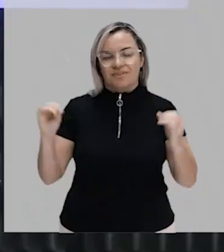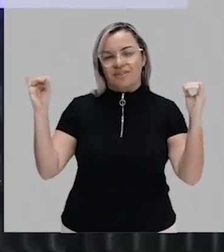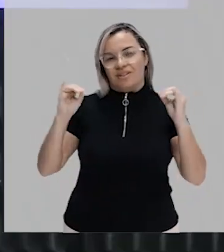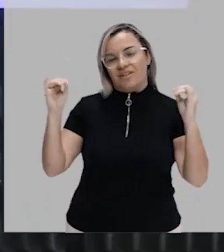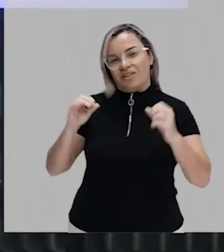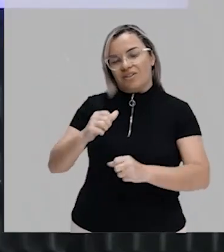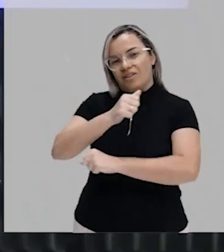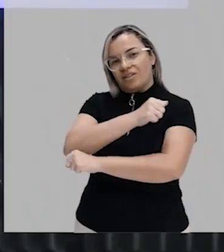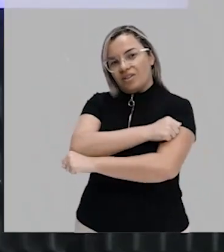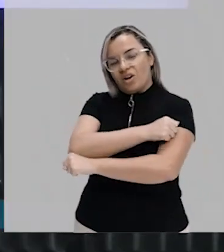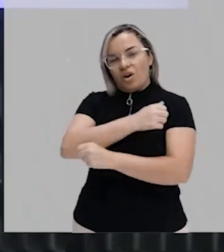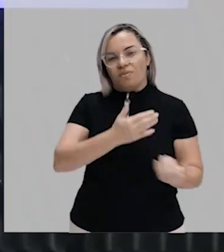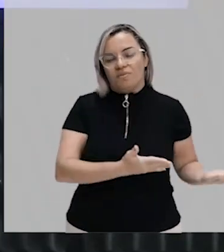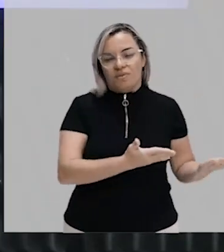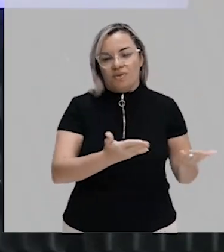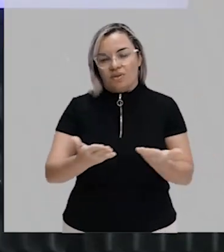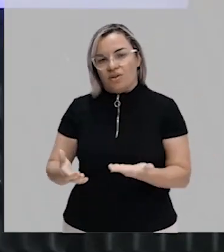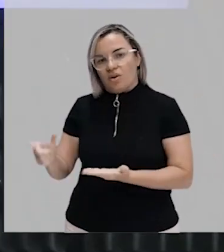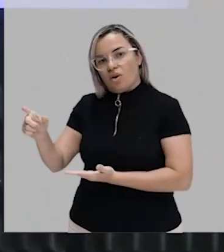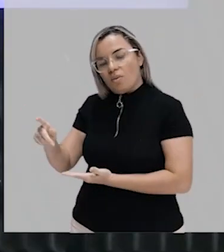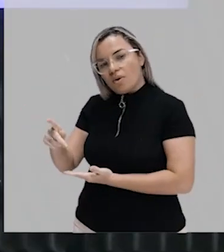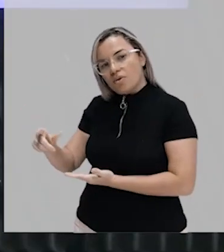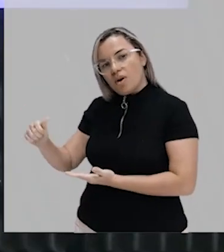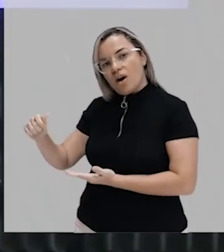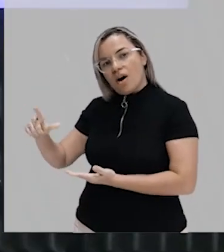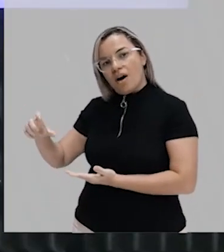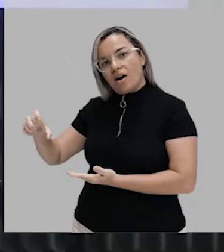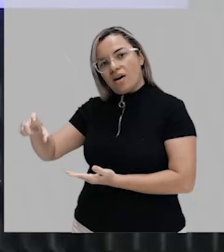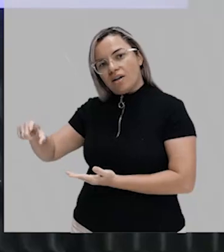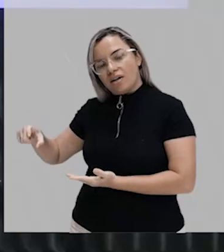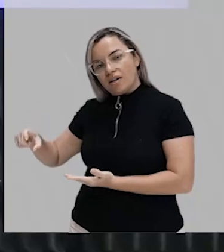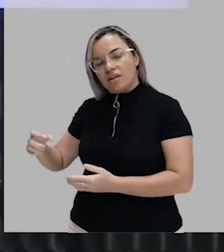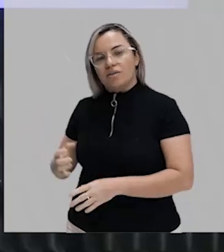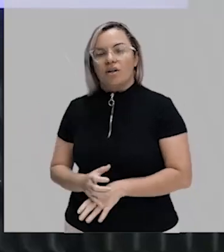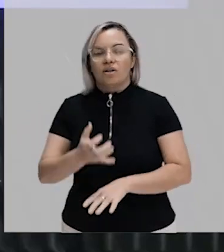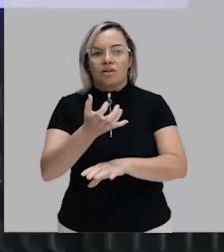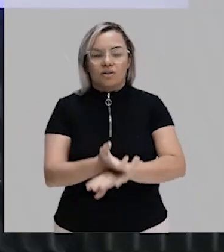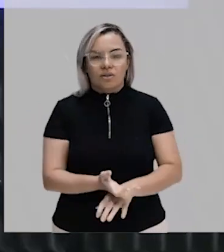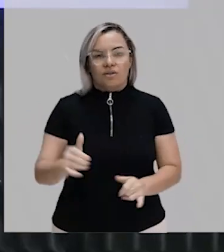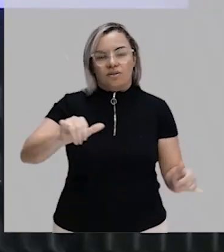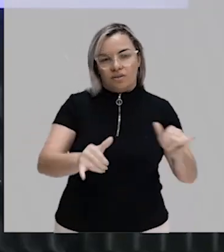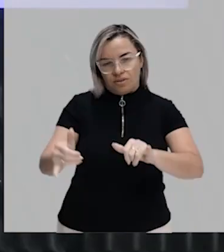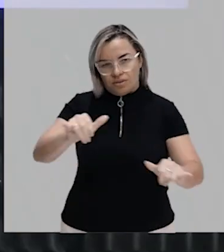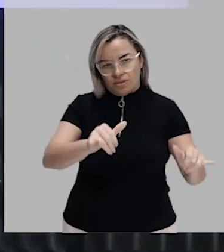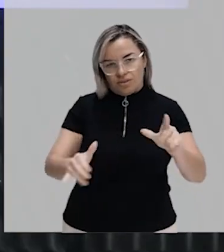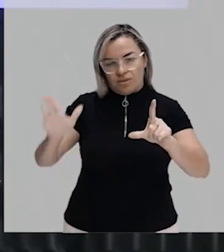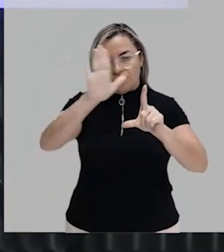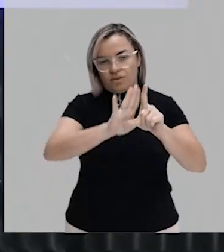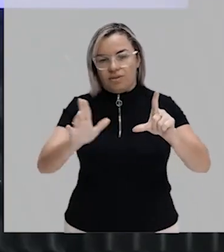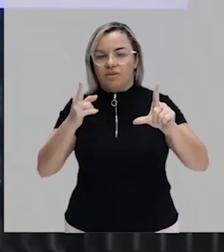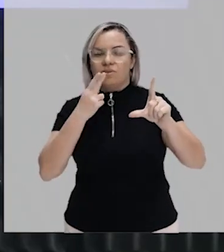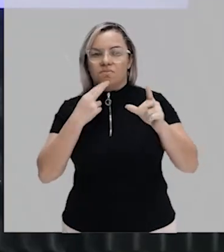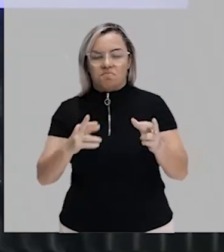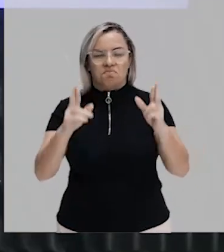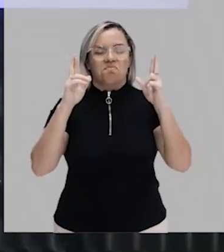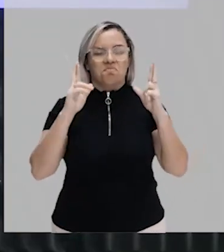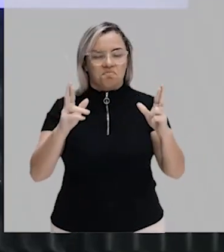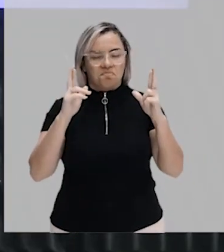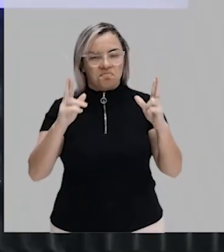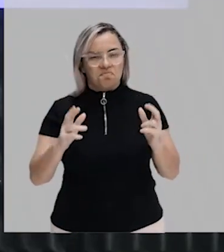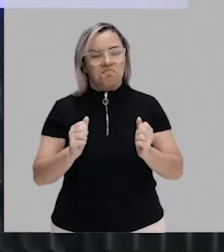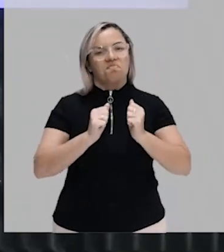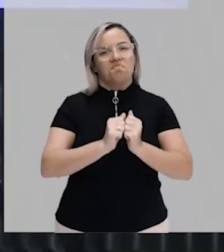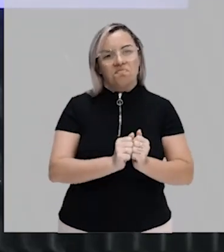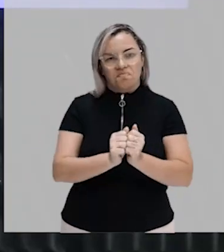Olá, turma! Sejam todos bem-vindos. Professor Alex Ferreira, professor de Química da plataforma Gonçalves Dias. Espero que você esteja acompanhando as